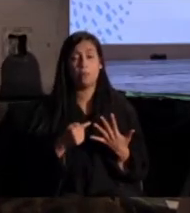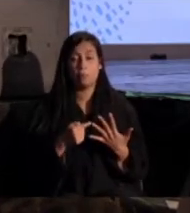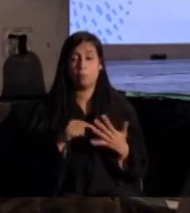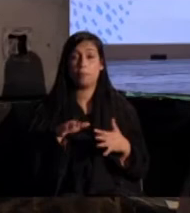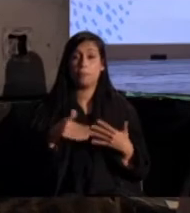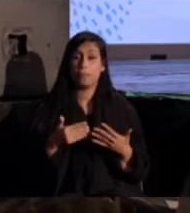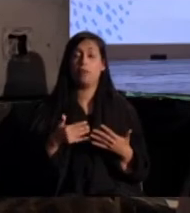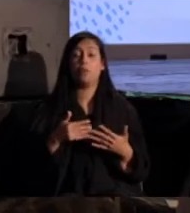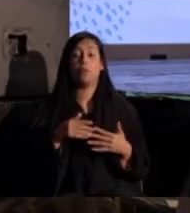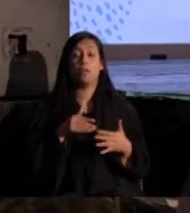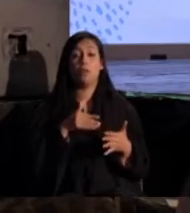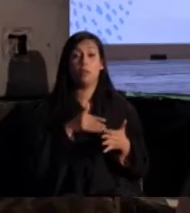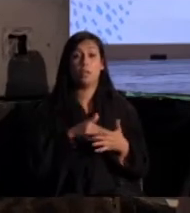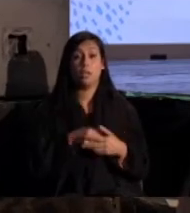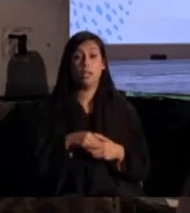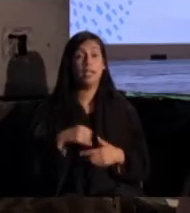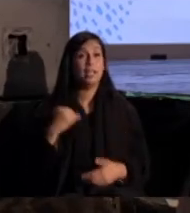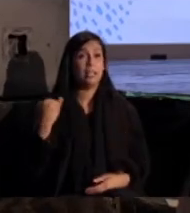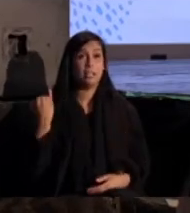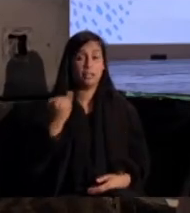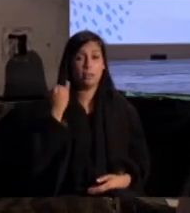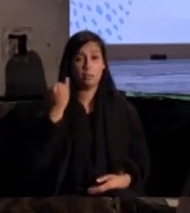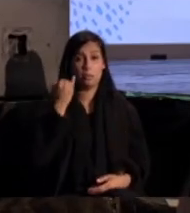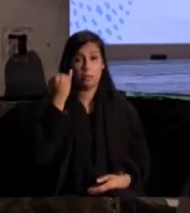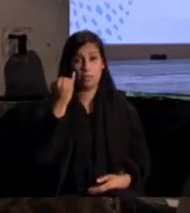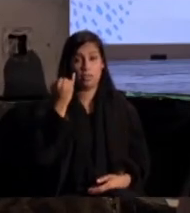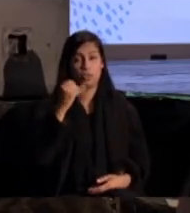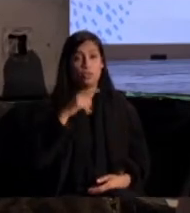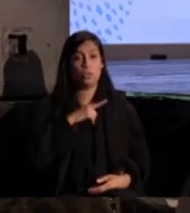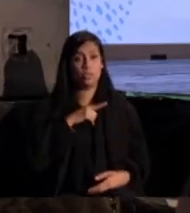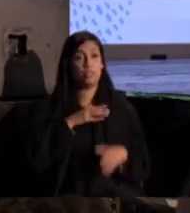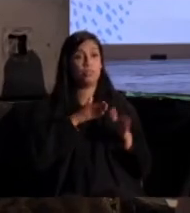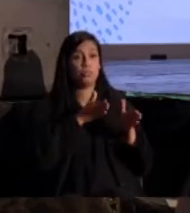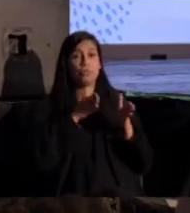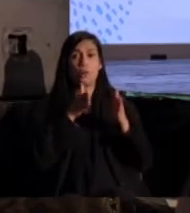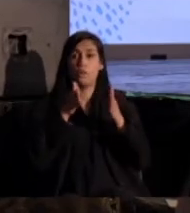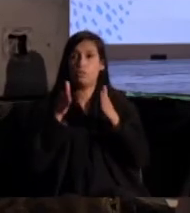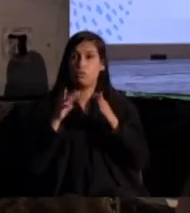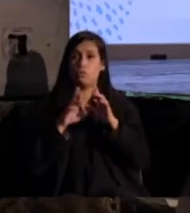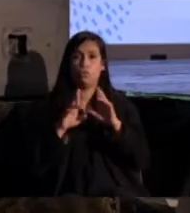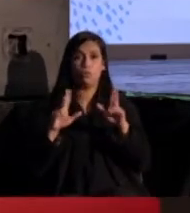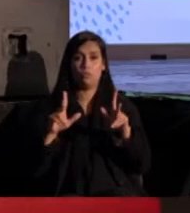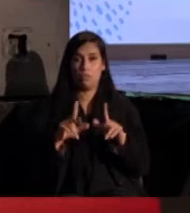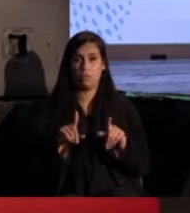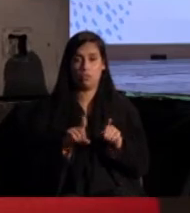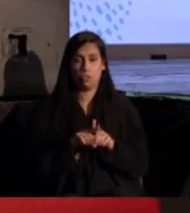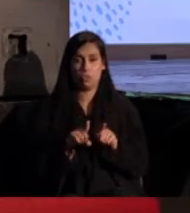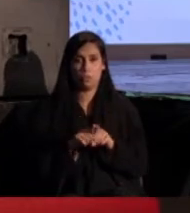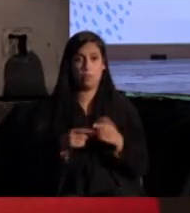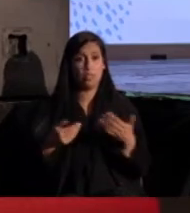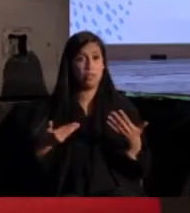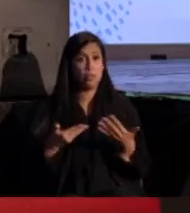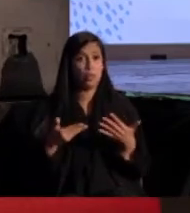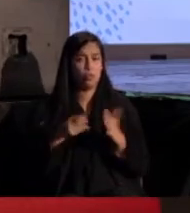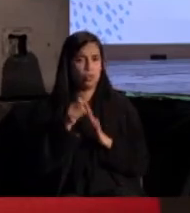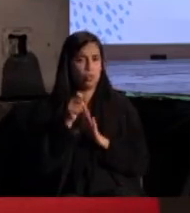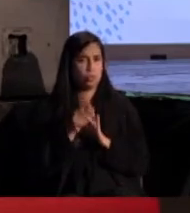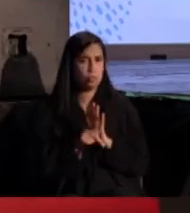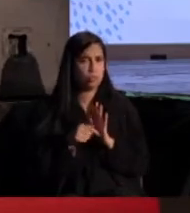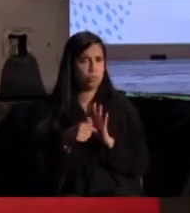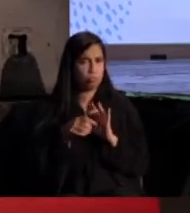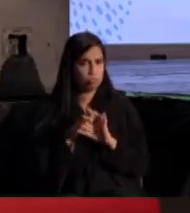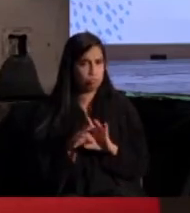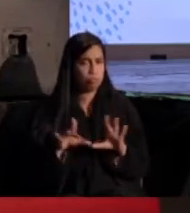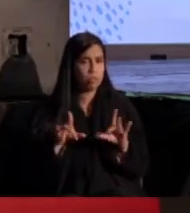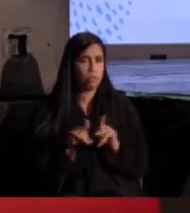um diferencial em várias direções. Dentro do projeto hoje neoliberal, isto significa